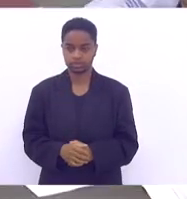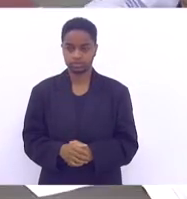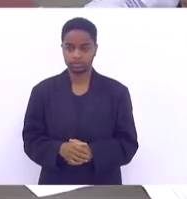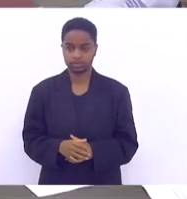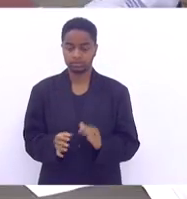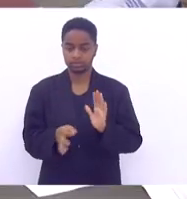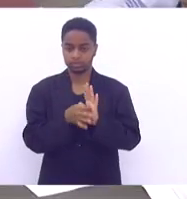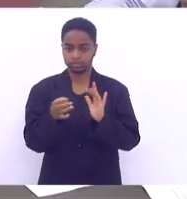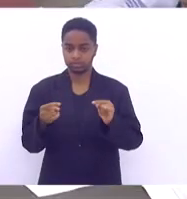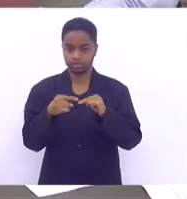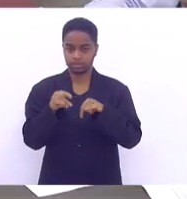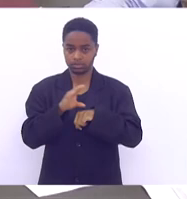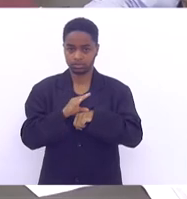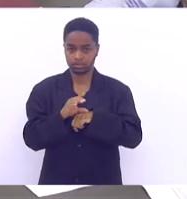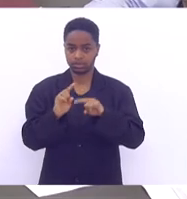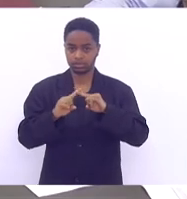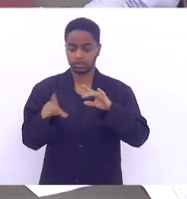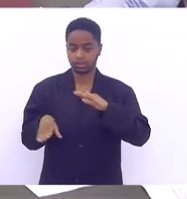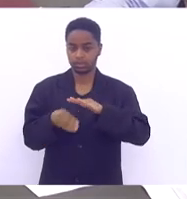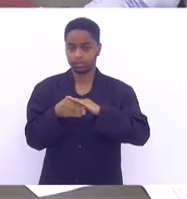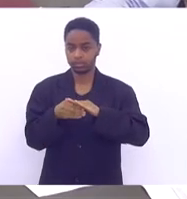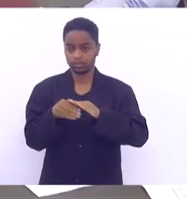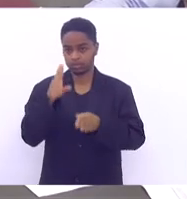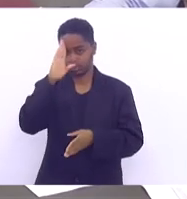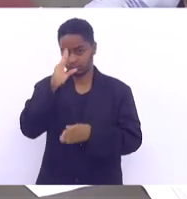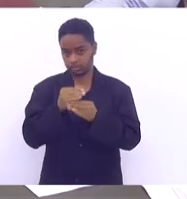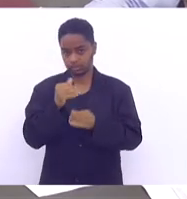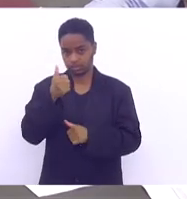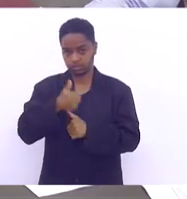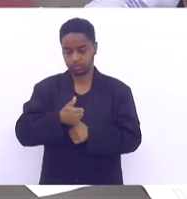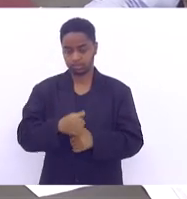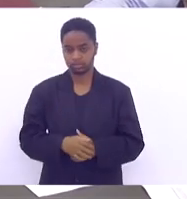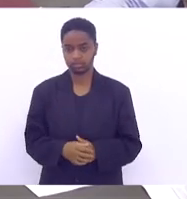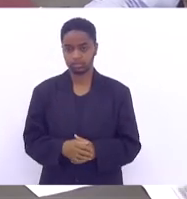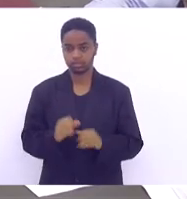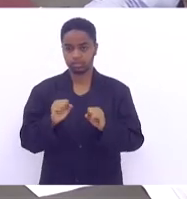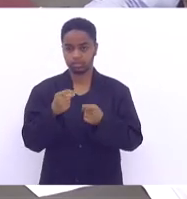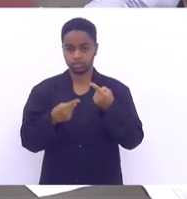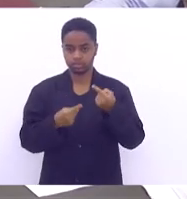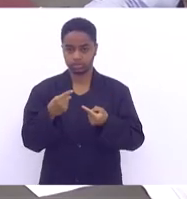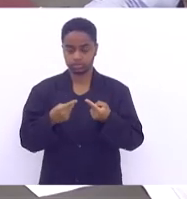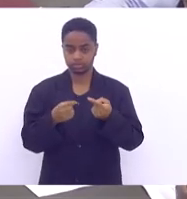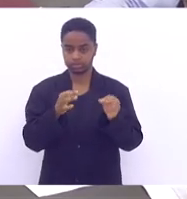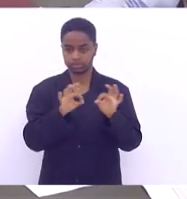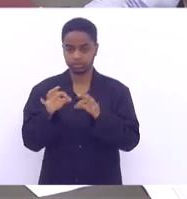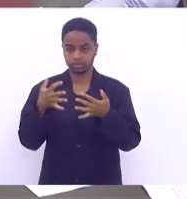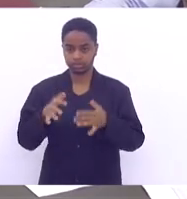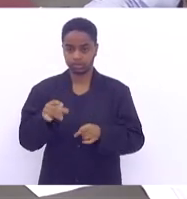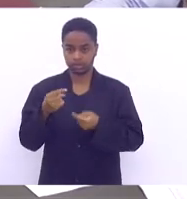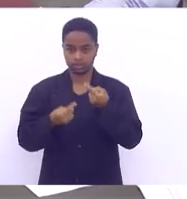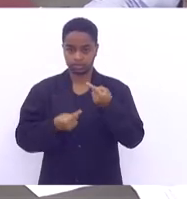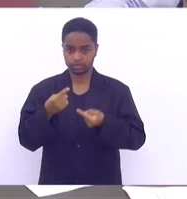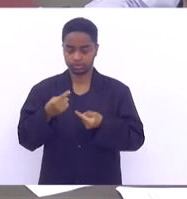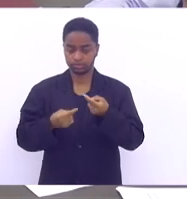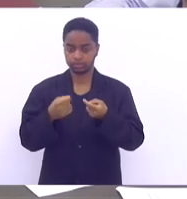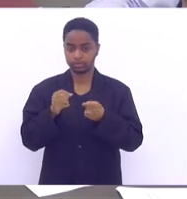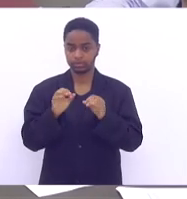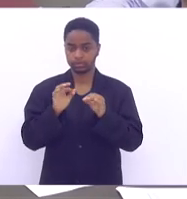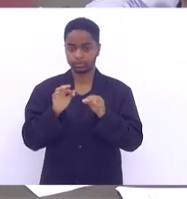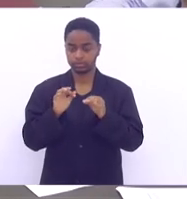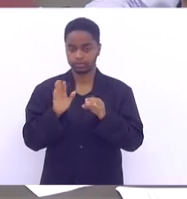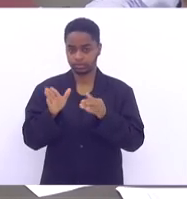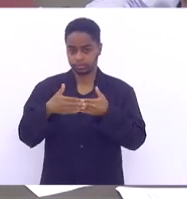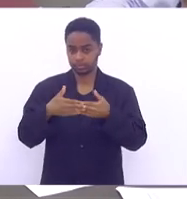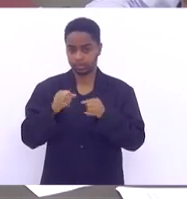é pela constitucionalidade com emendas, concluindo por substitutivo. Em discussão. Não havendo quem queira discutir, encerrada a